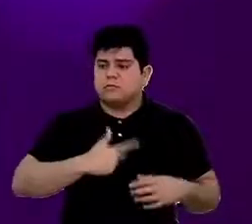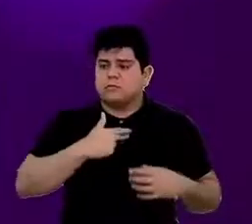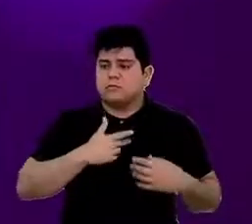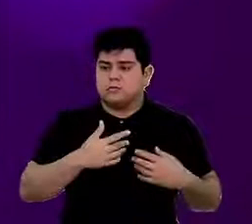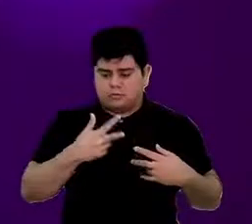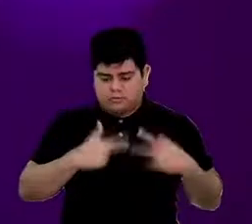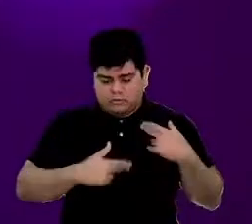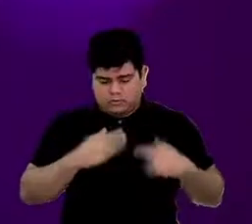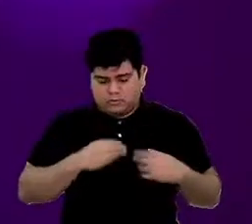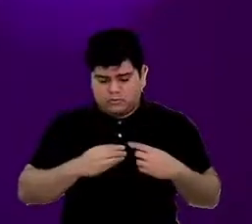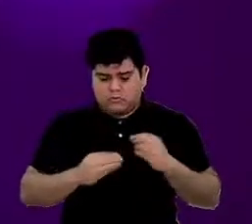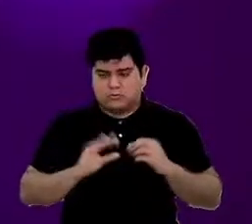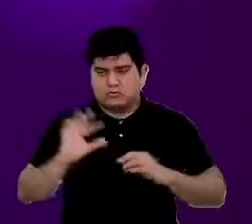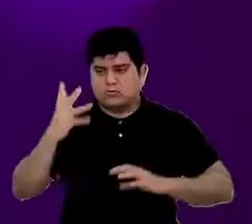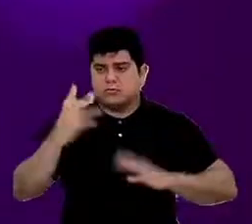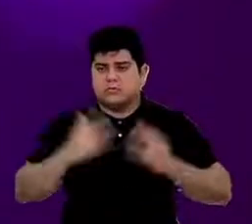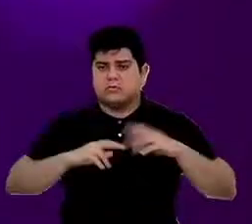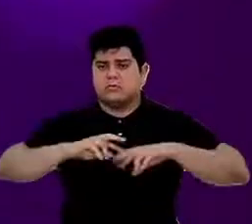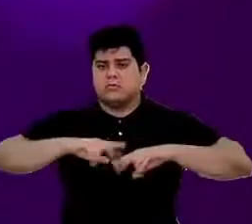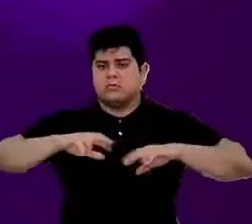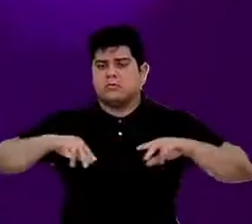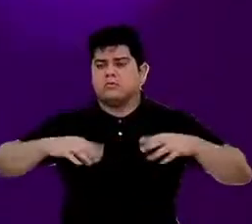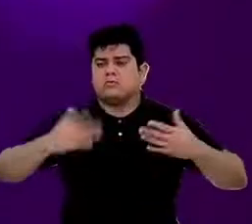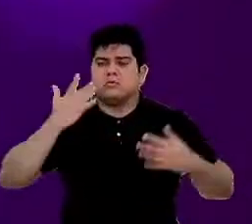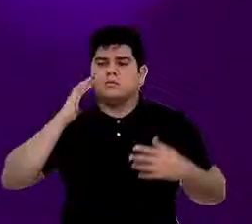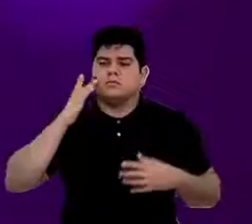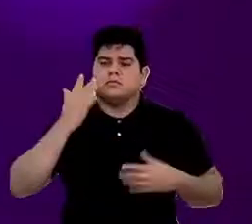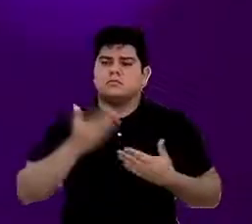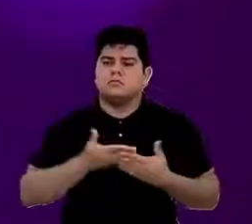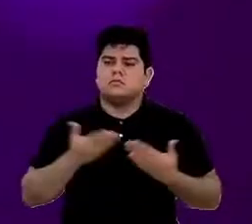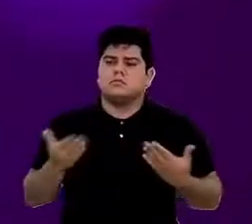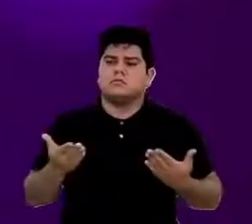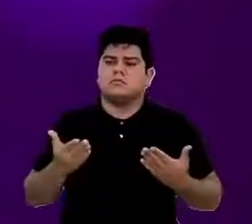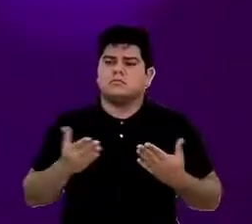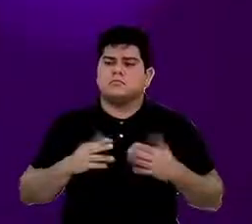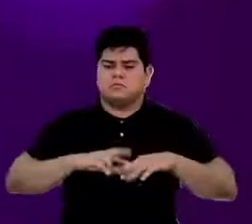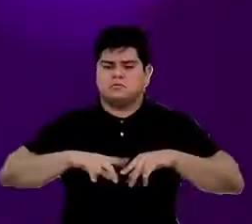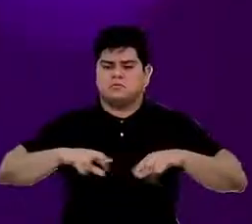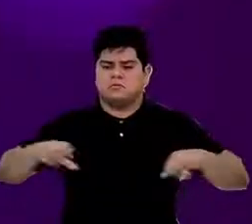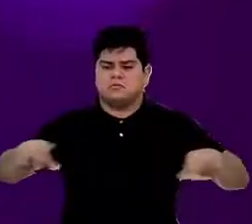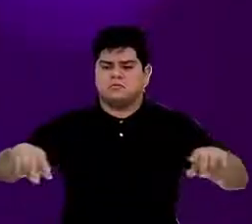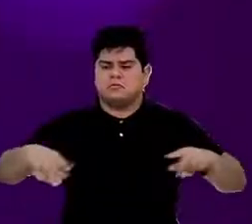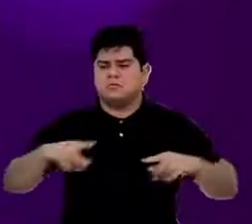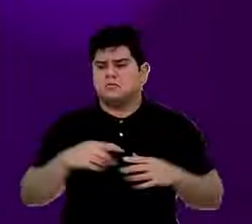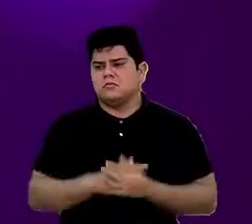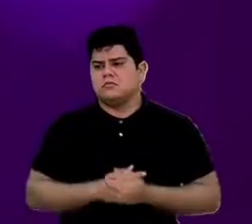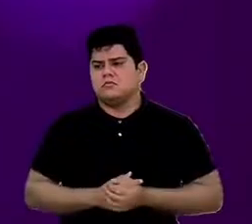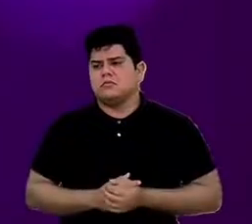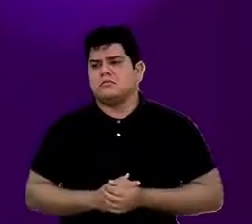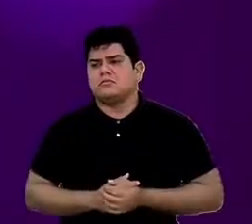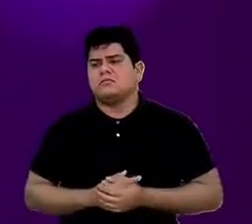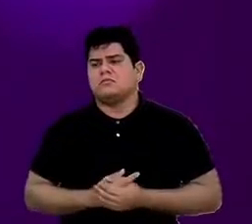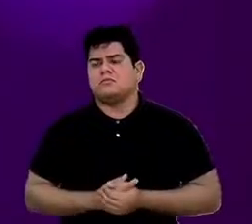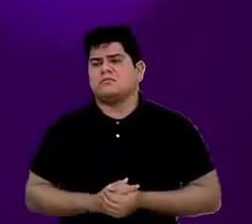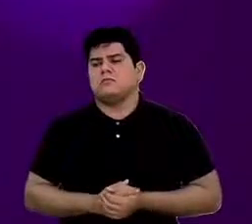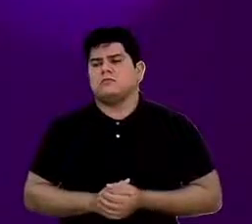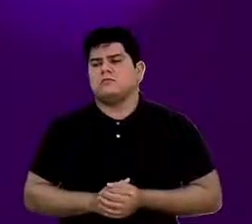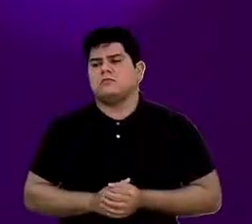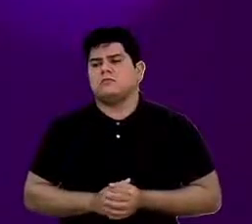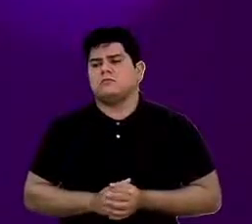elas acontecem em várias válvulas? O que vocês acham desses múltiplos procedimentos?